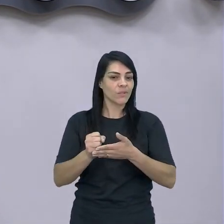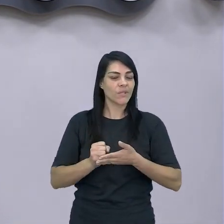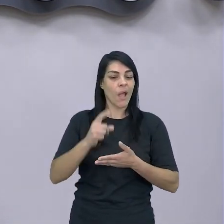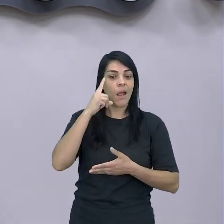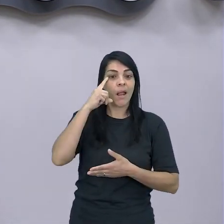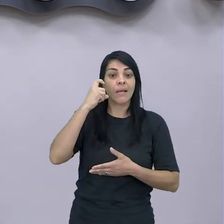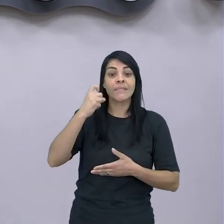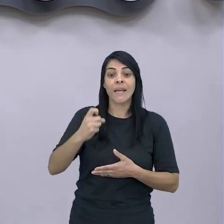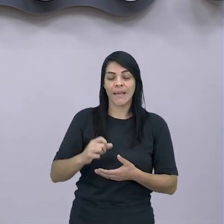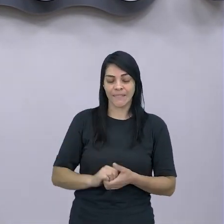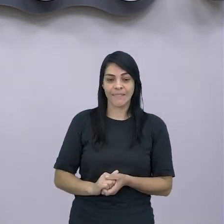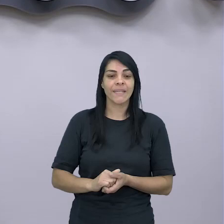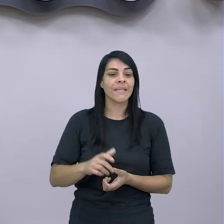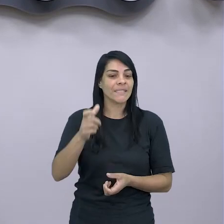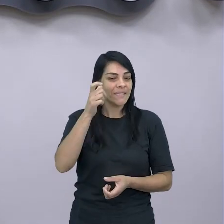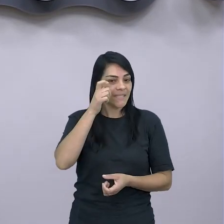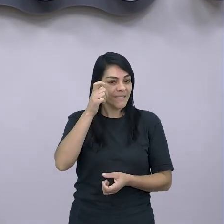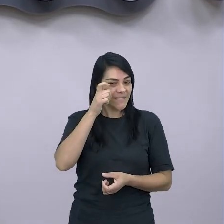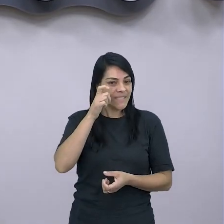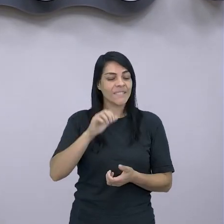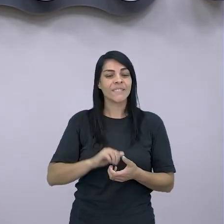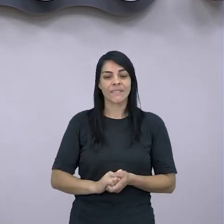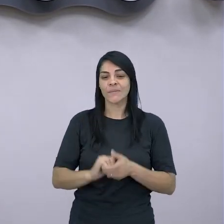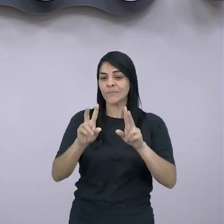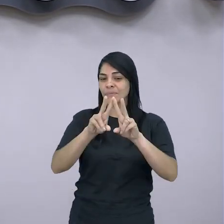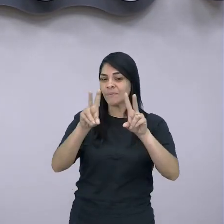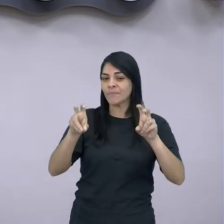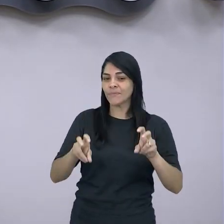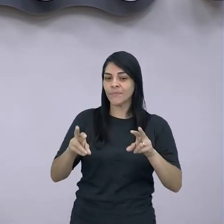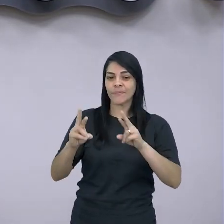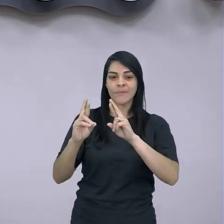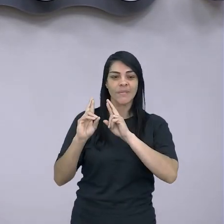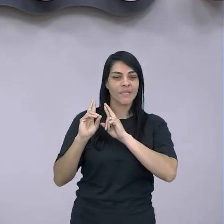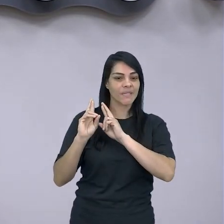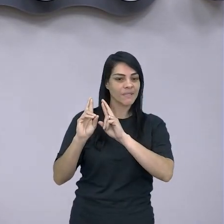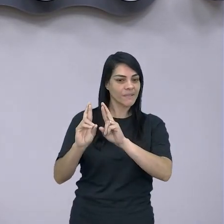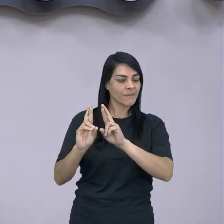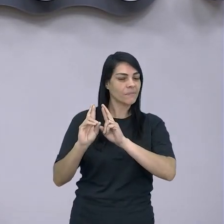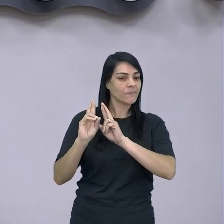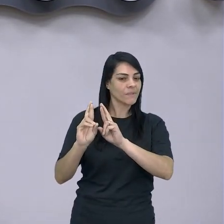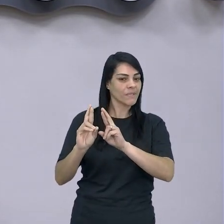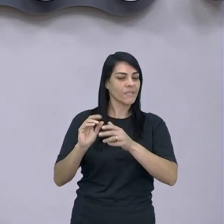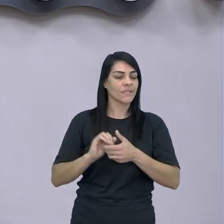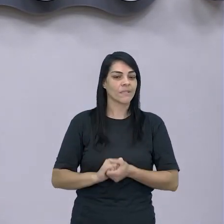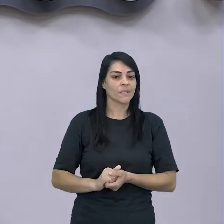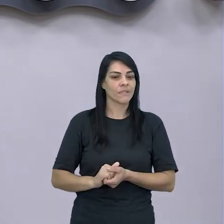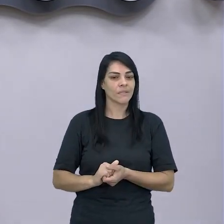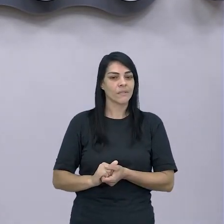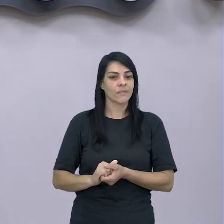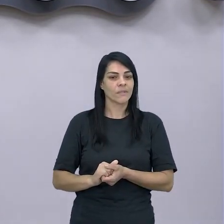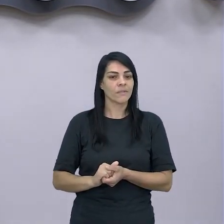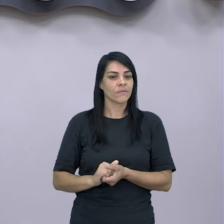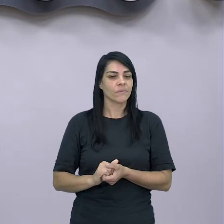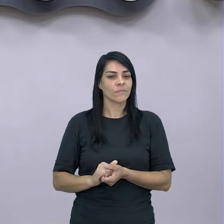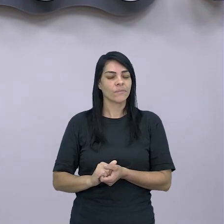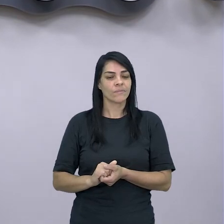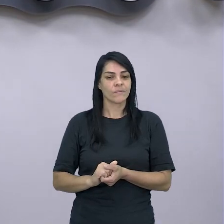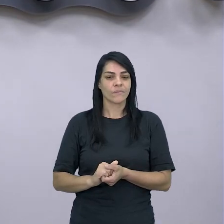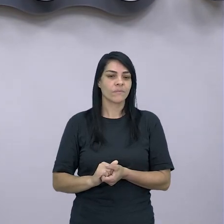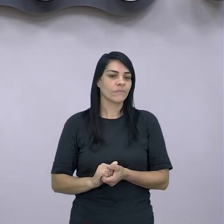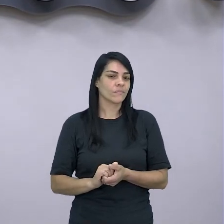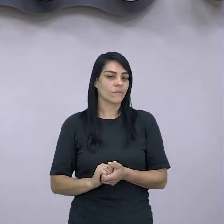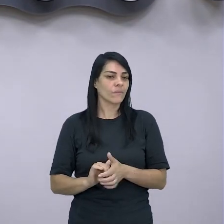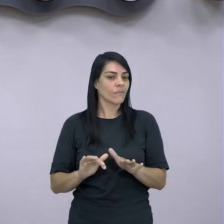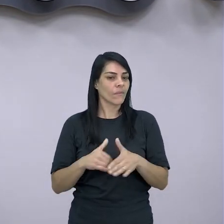muito interessantes, né, para a abordagem desse tema, respeitando a laicidade. Então, o